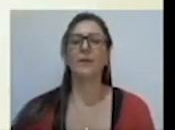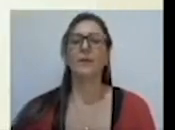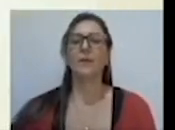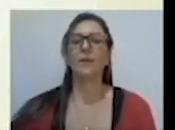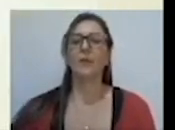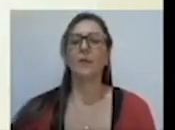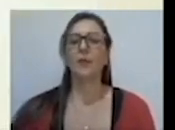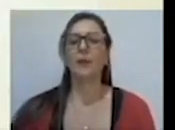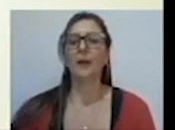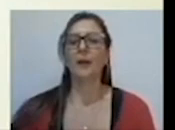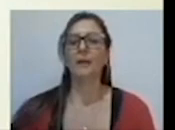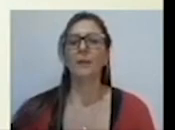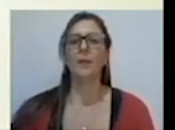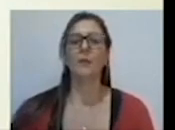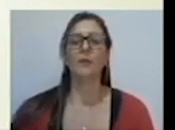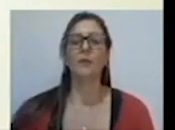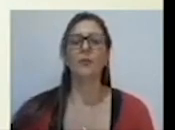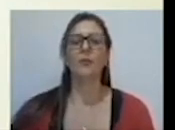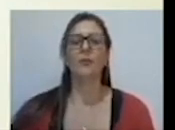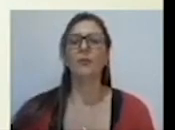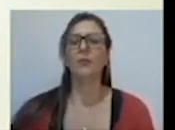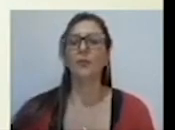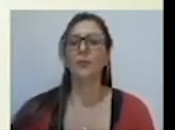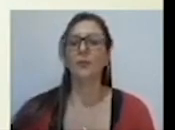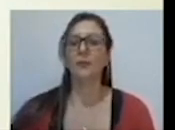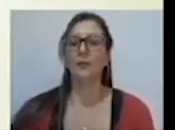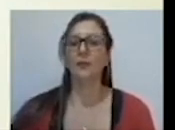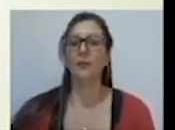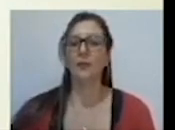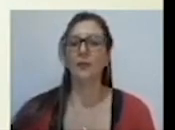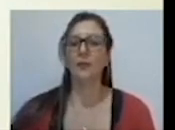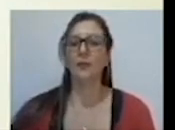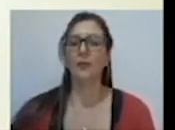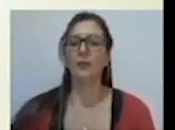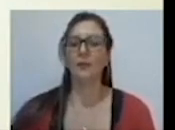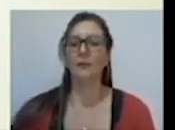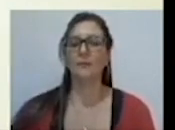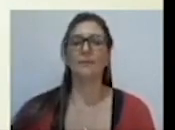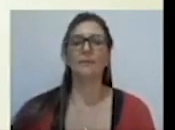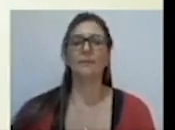Obrigada, bons estudos e até a nossa próxima aula.